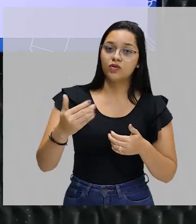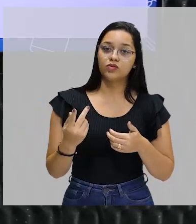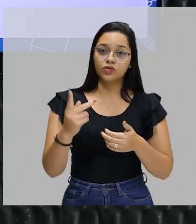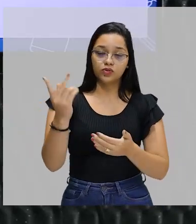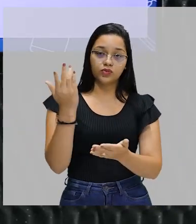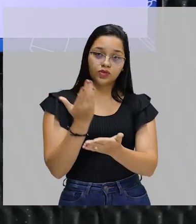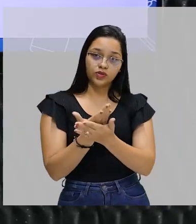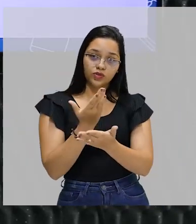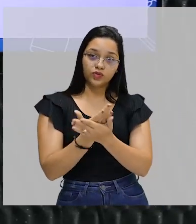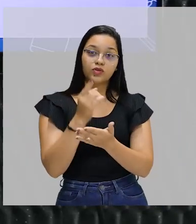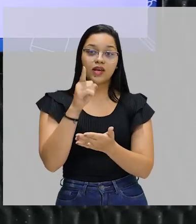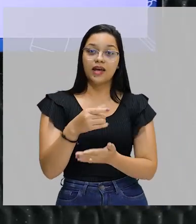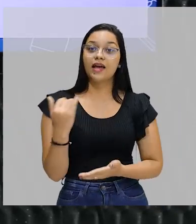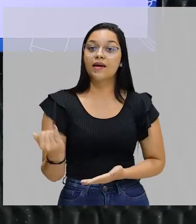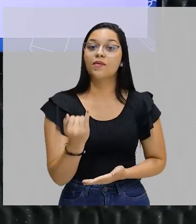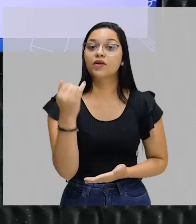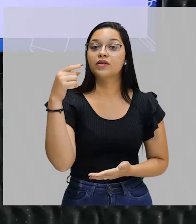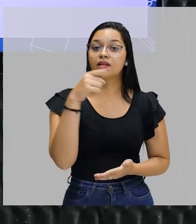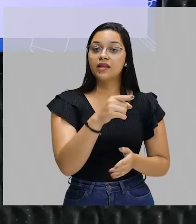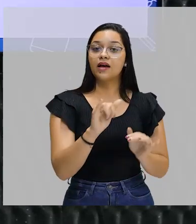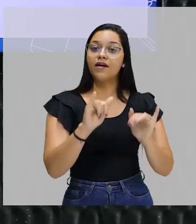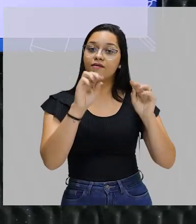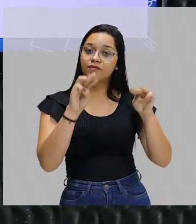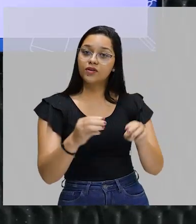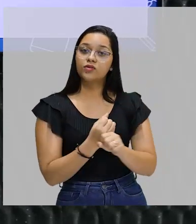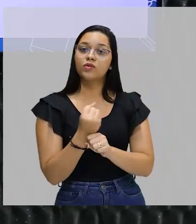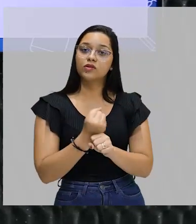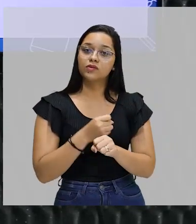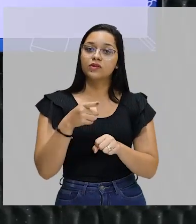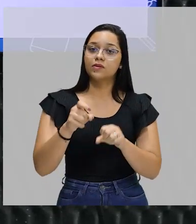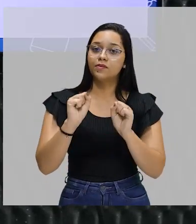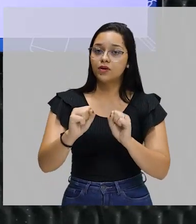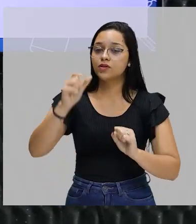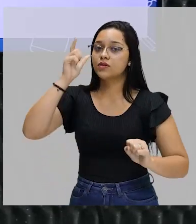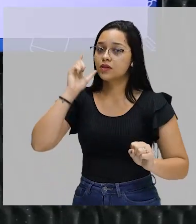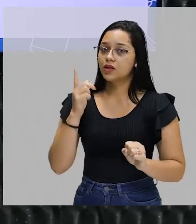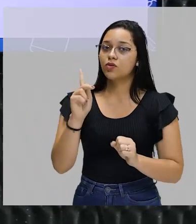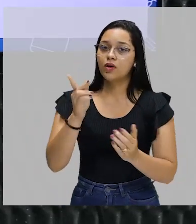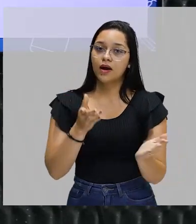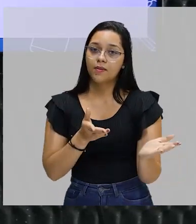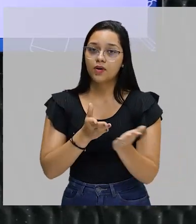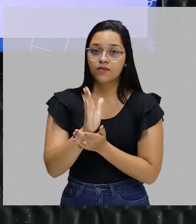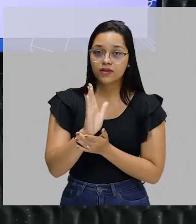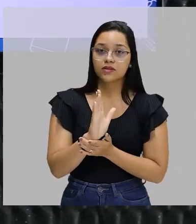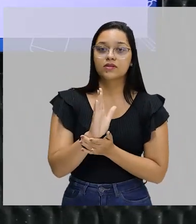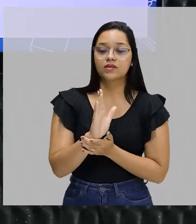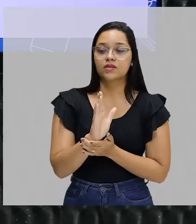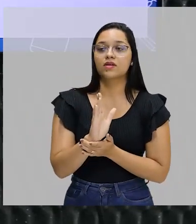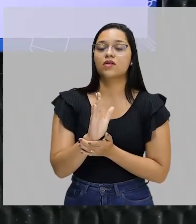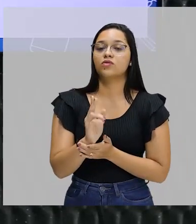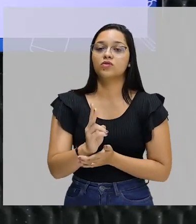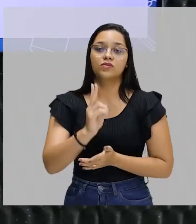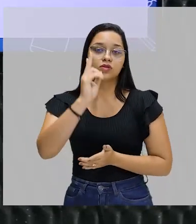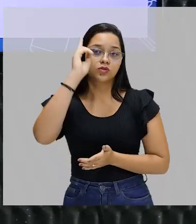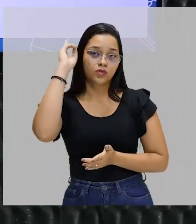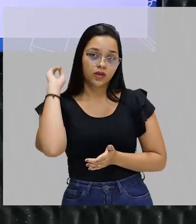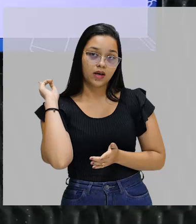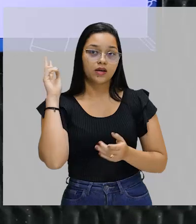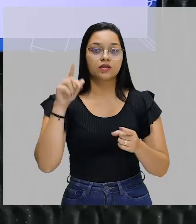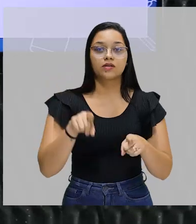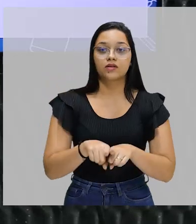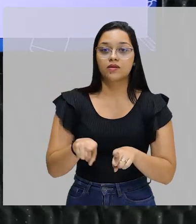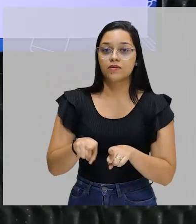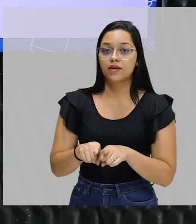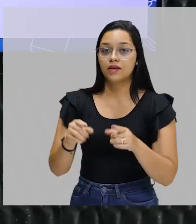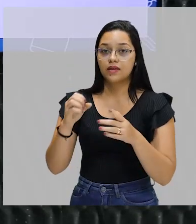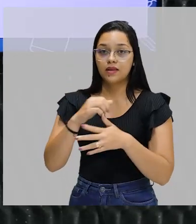seus estudos, tá certo? O importante é que lá no final do ano você consiga a sua aprovação, dos vestibulares e